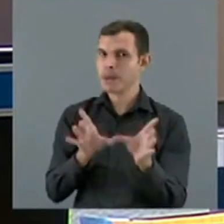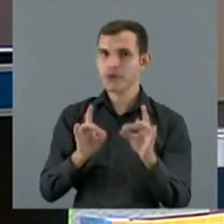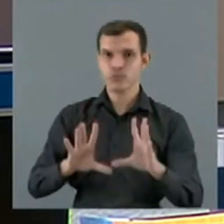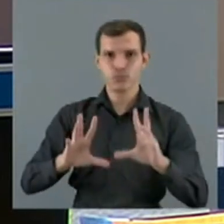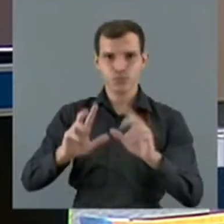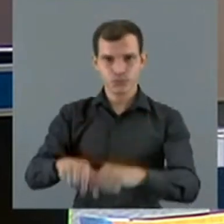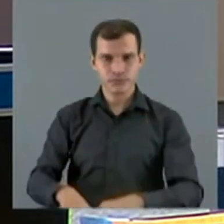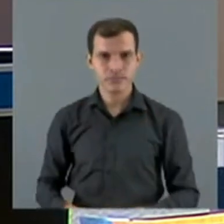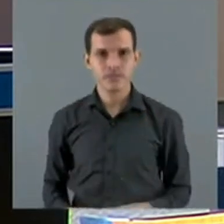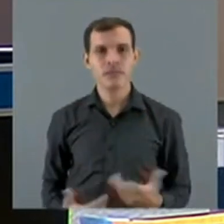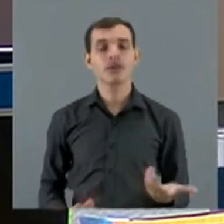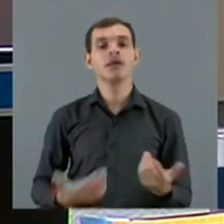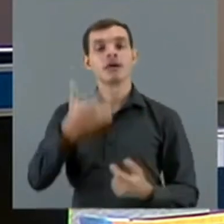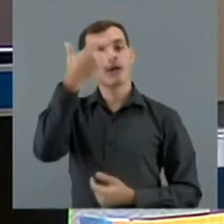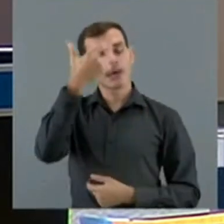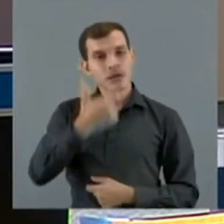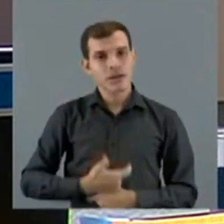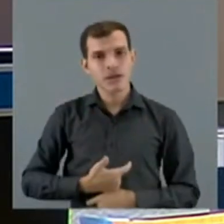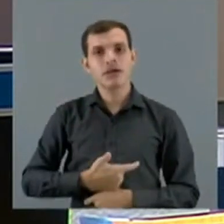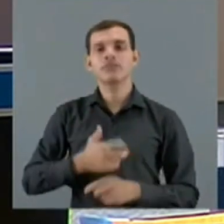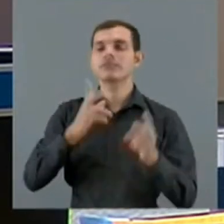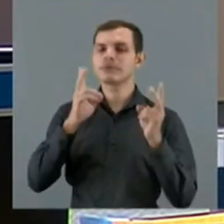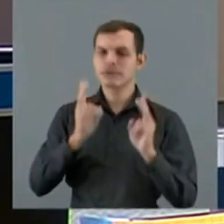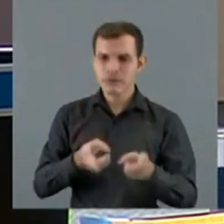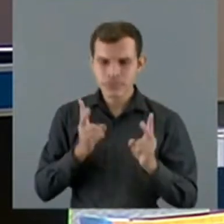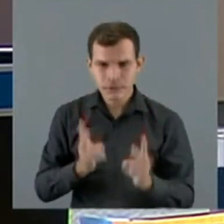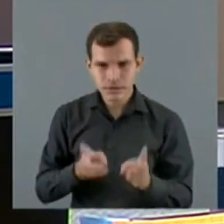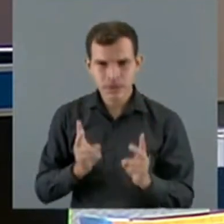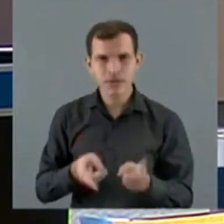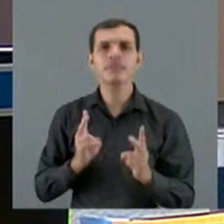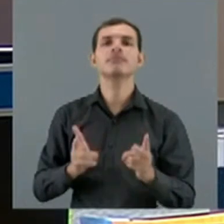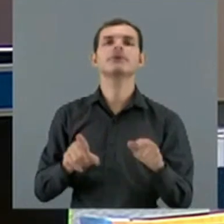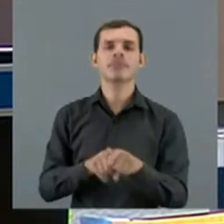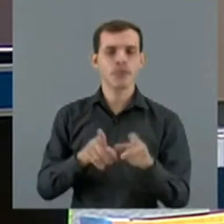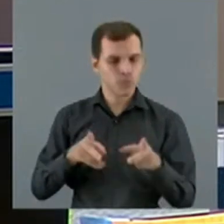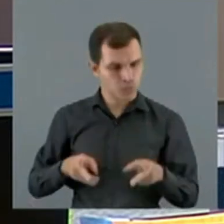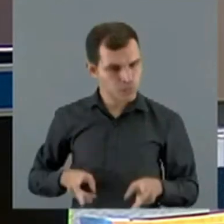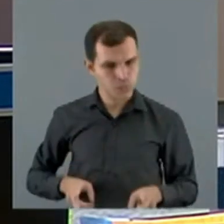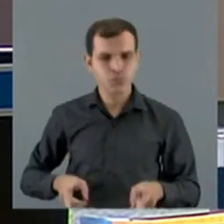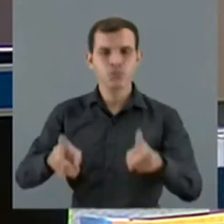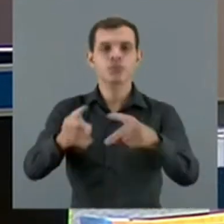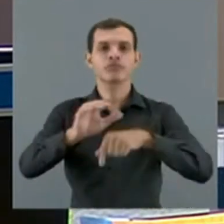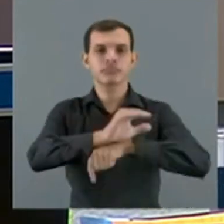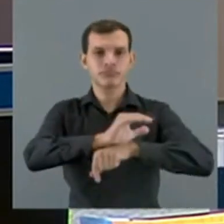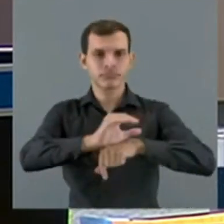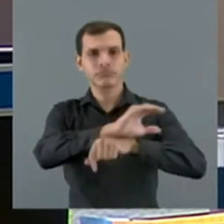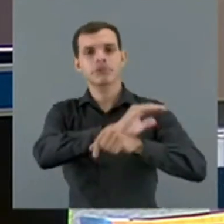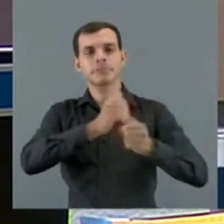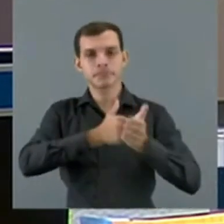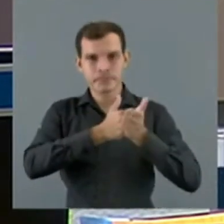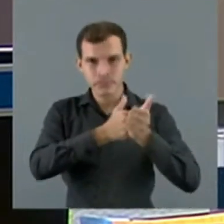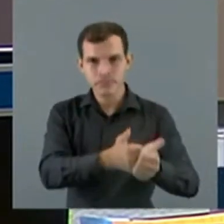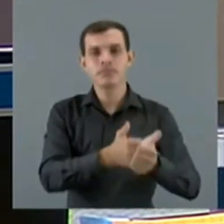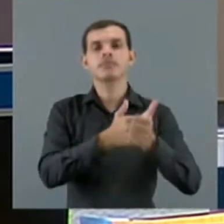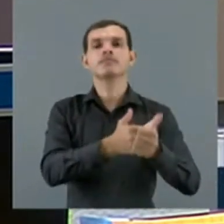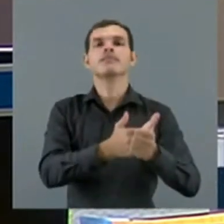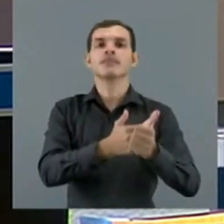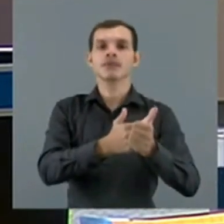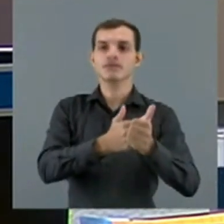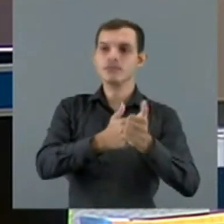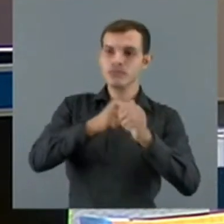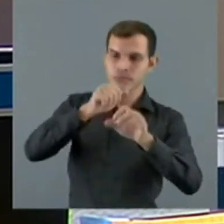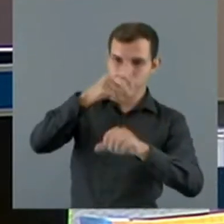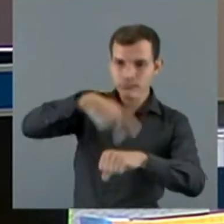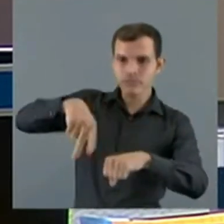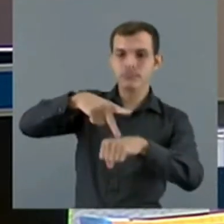Sempre fui e serei um fiel seguidor da Constituição, do Estado democrático de direito e dos direitos e